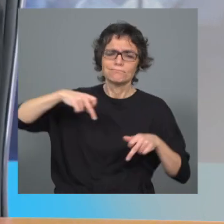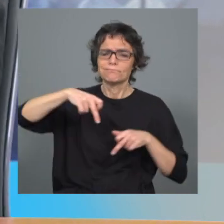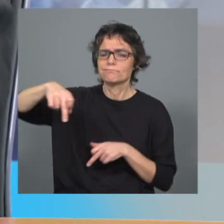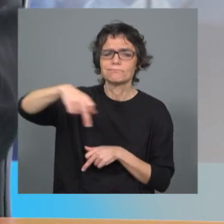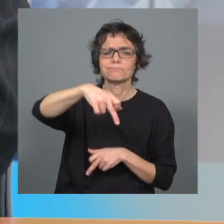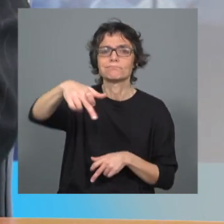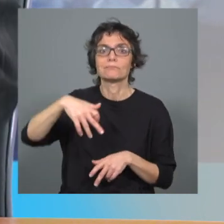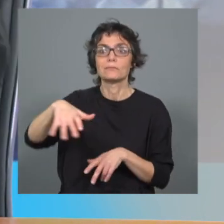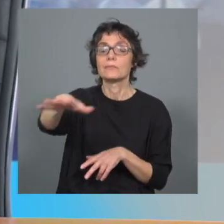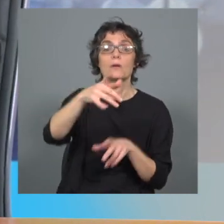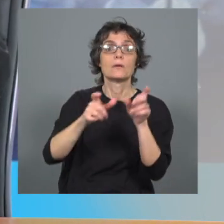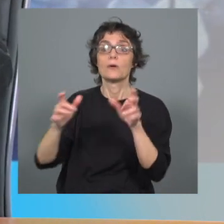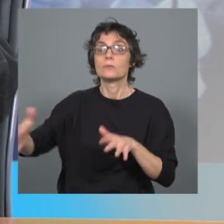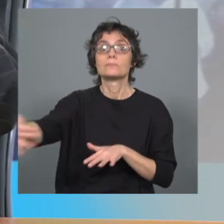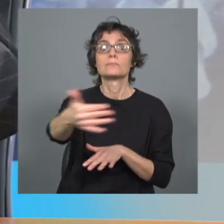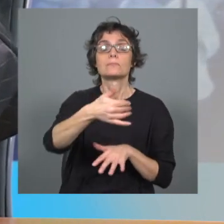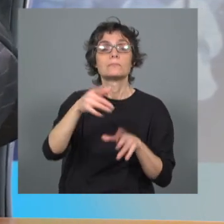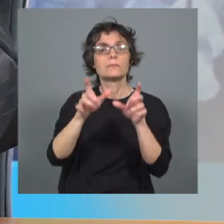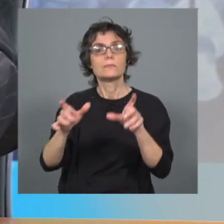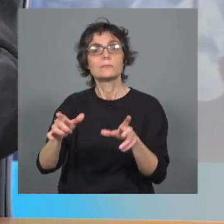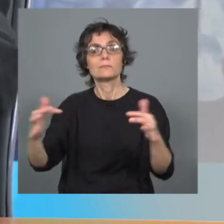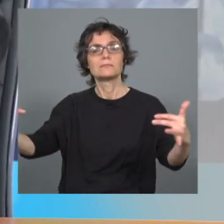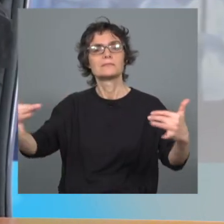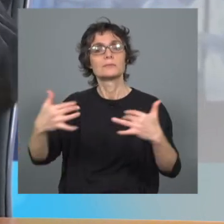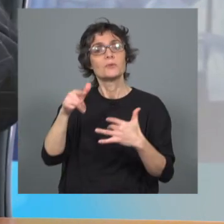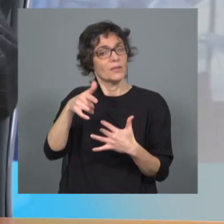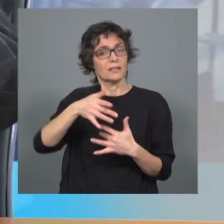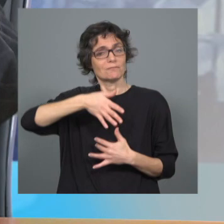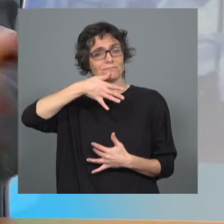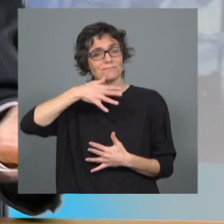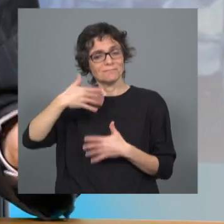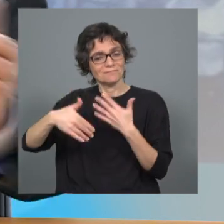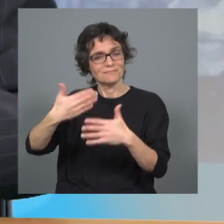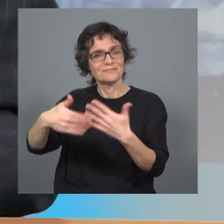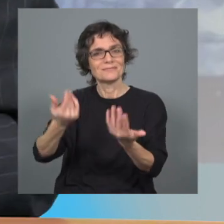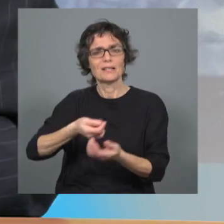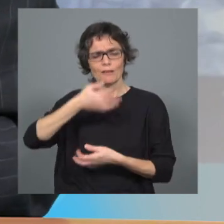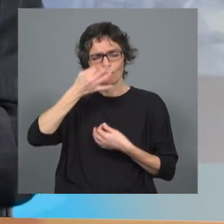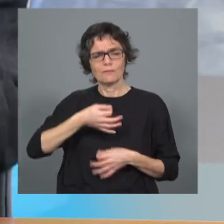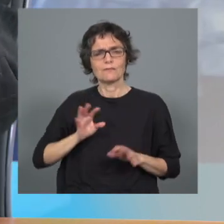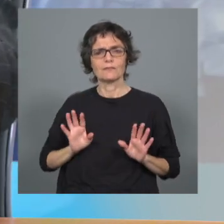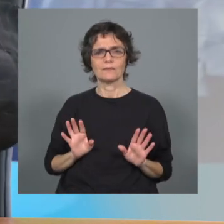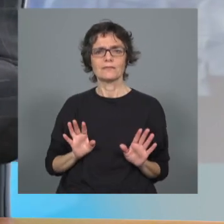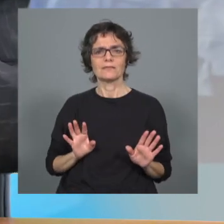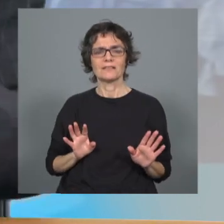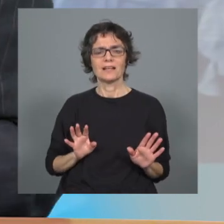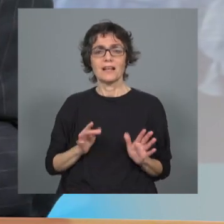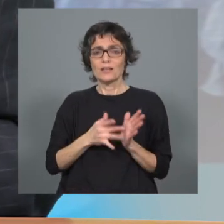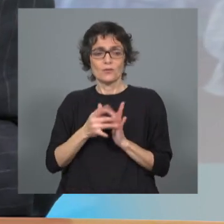as pessoas e, como qualquer profeta que o era, e ele era assim também acreditado, para além